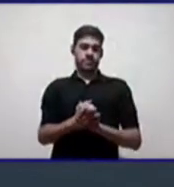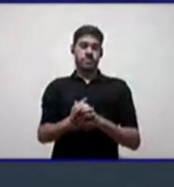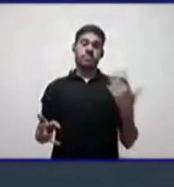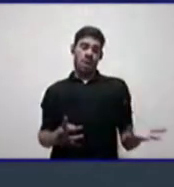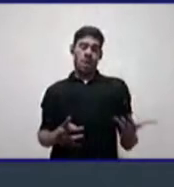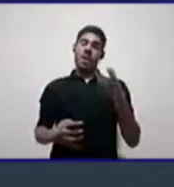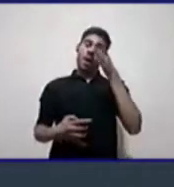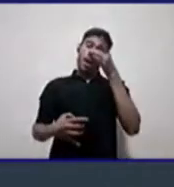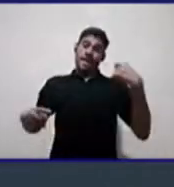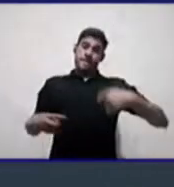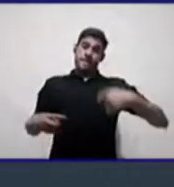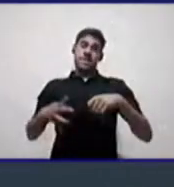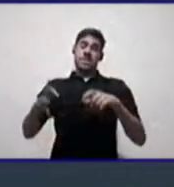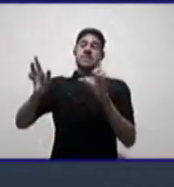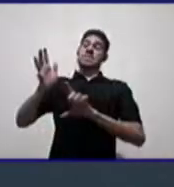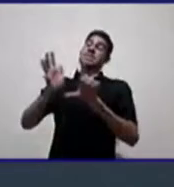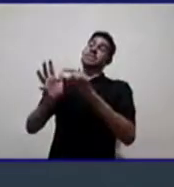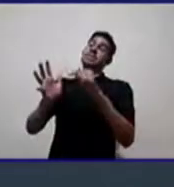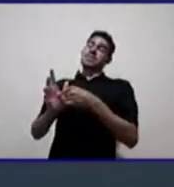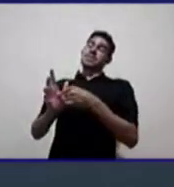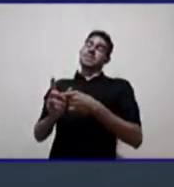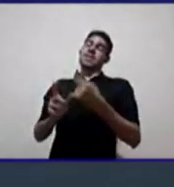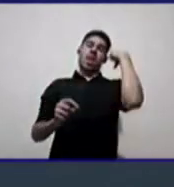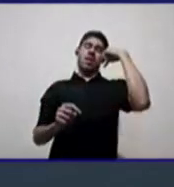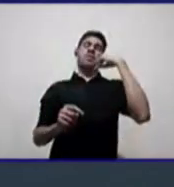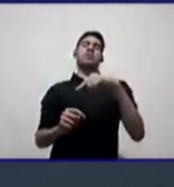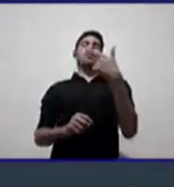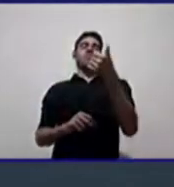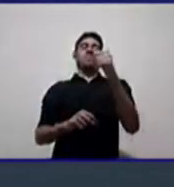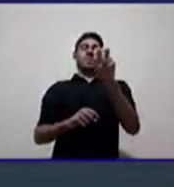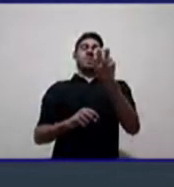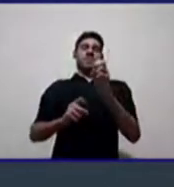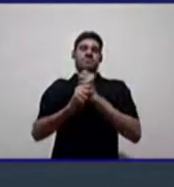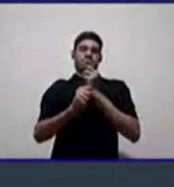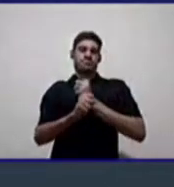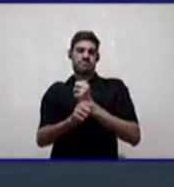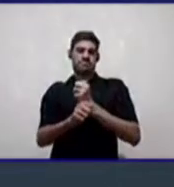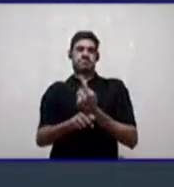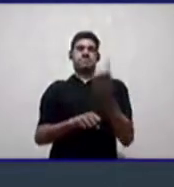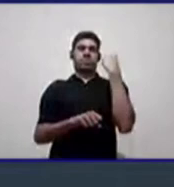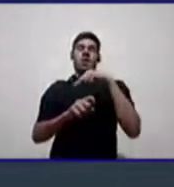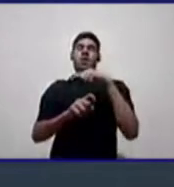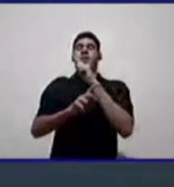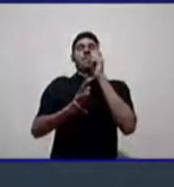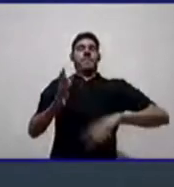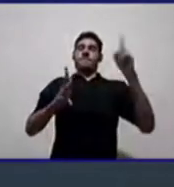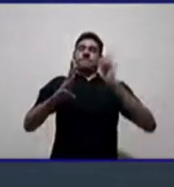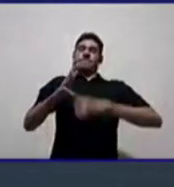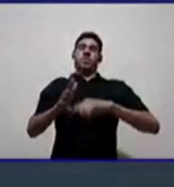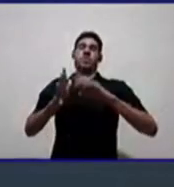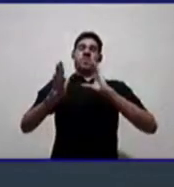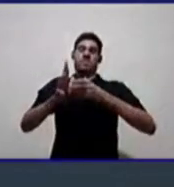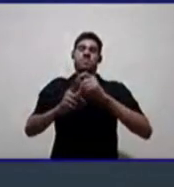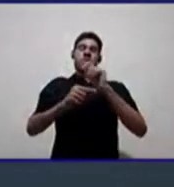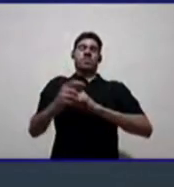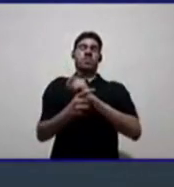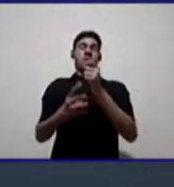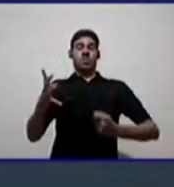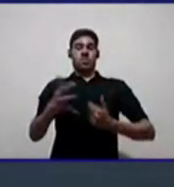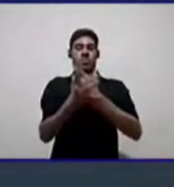ater aqui à legislação à época de 2015. E à época era vedado aos partidos políticos a